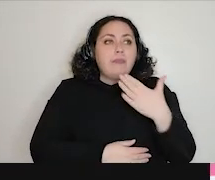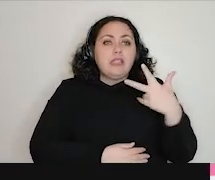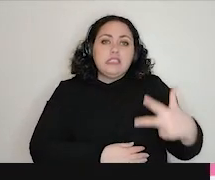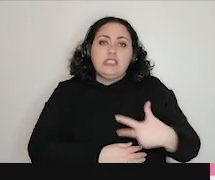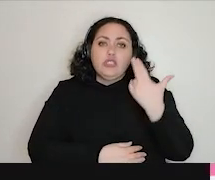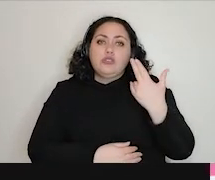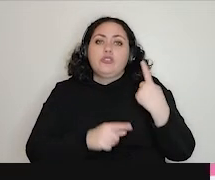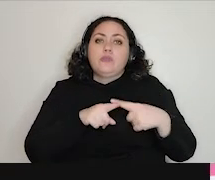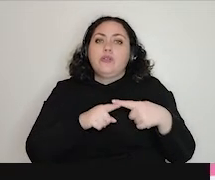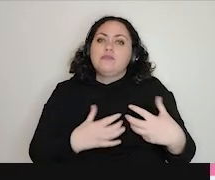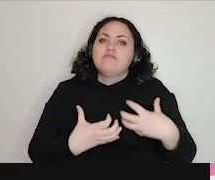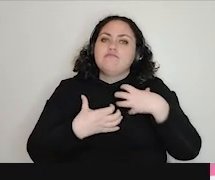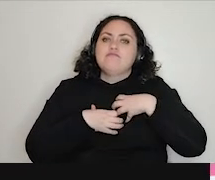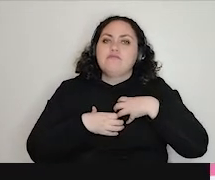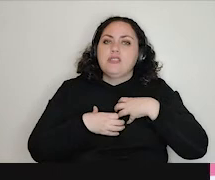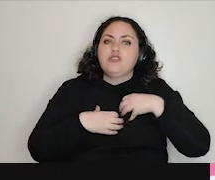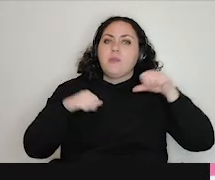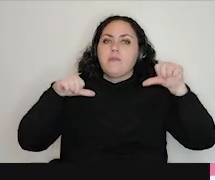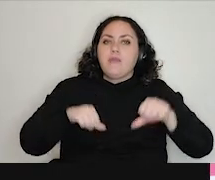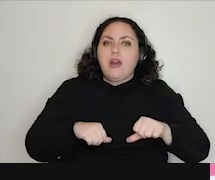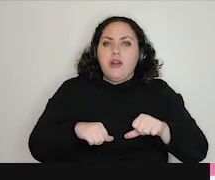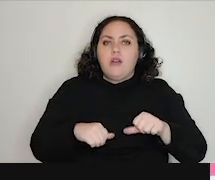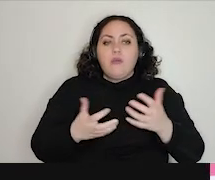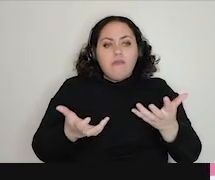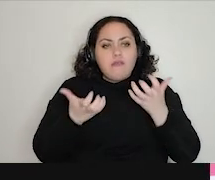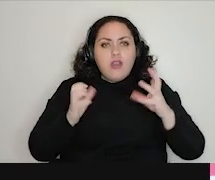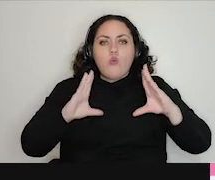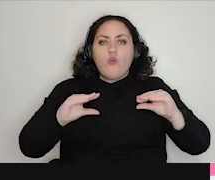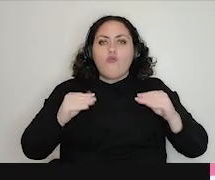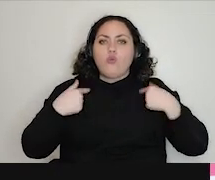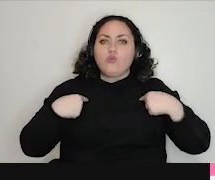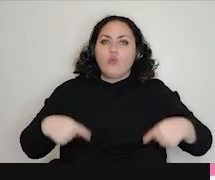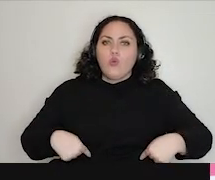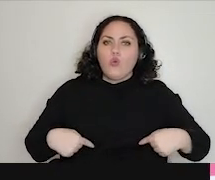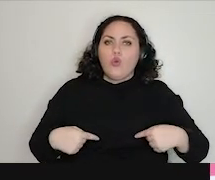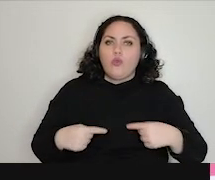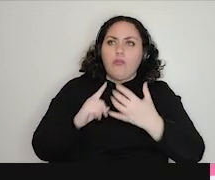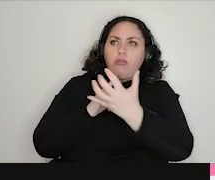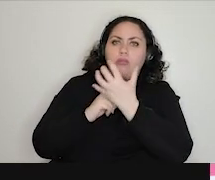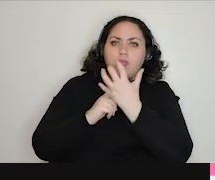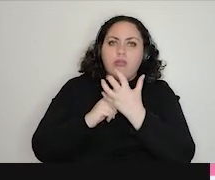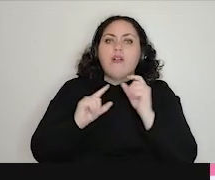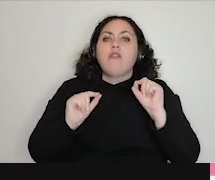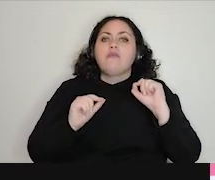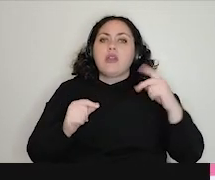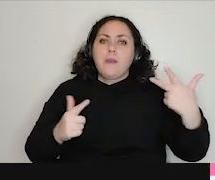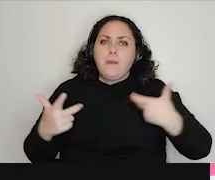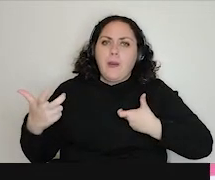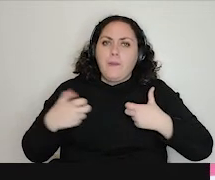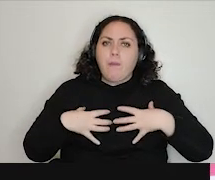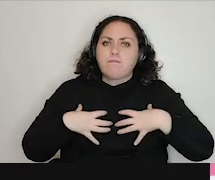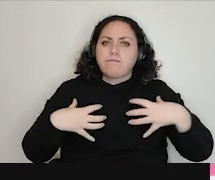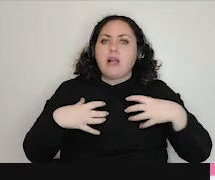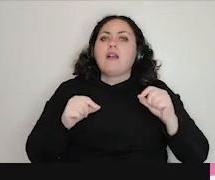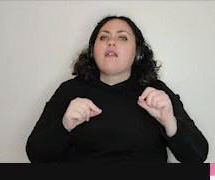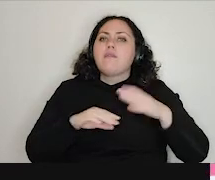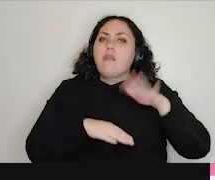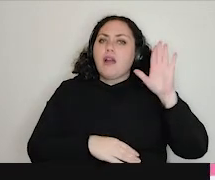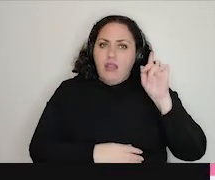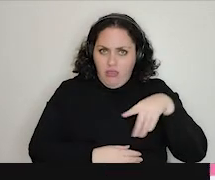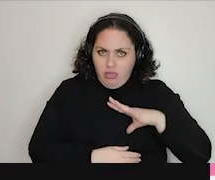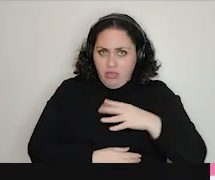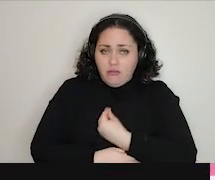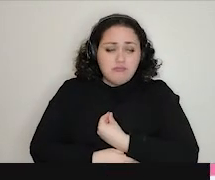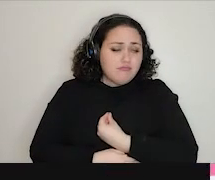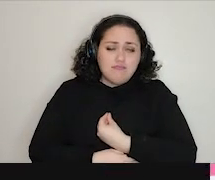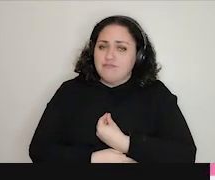por conta dessa dificuldade de poder se sentir confortável com o próprio corpo. Né? Ai, quem mais bota silicone? Não são as